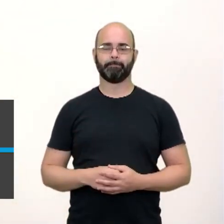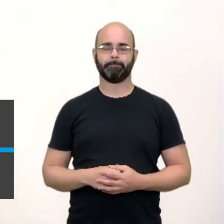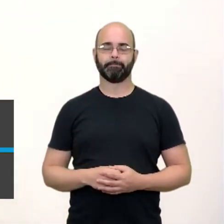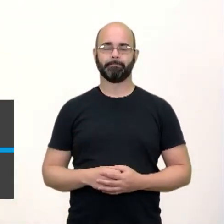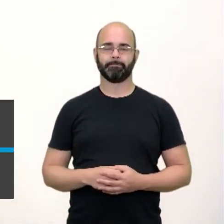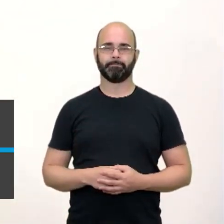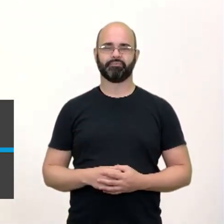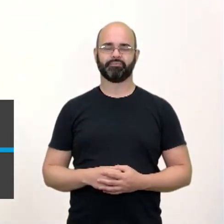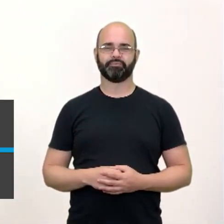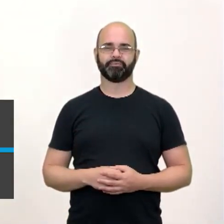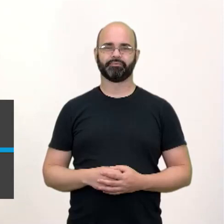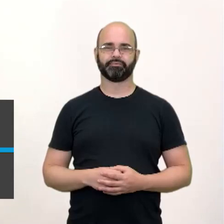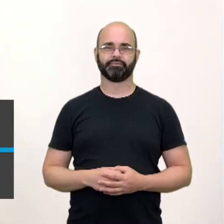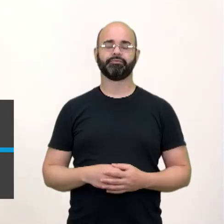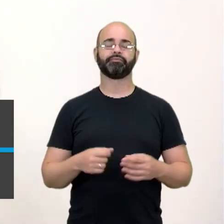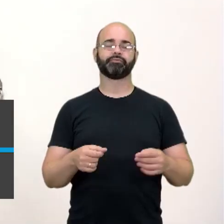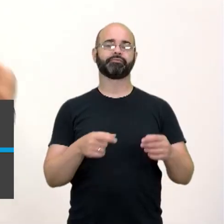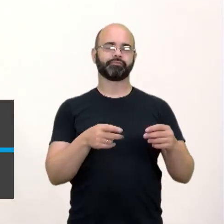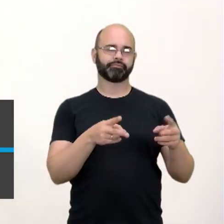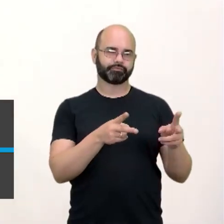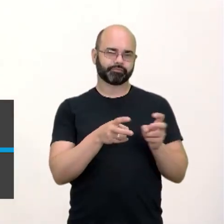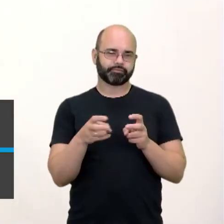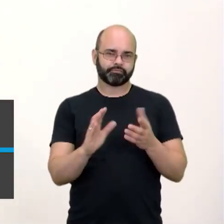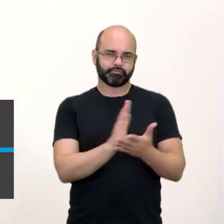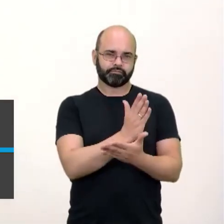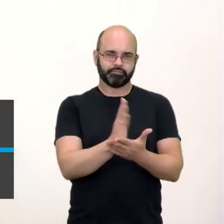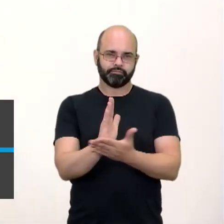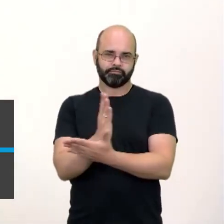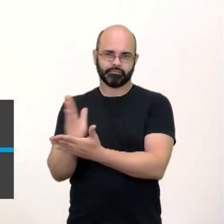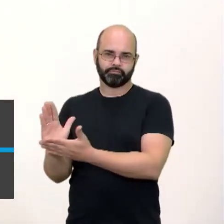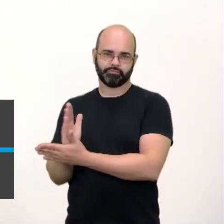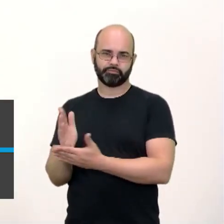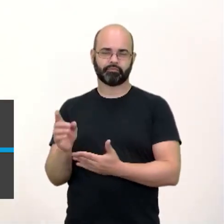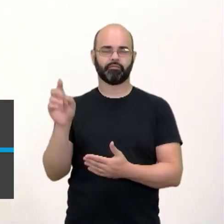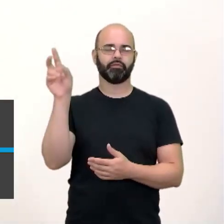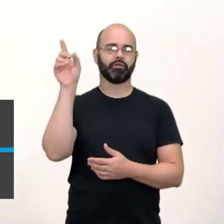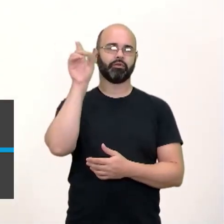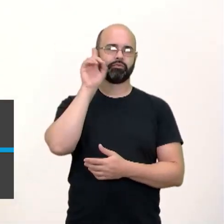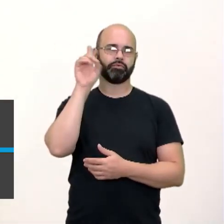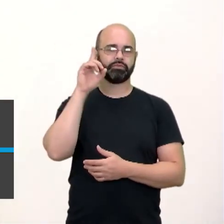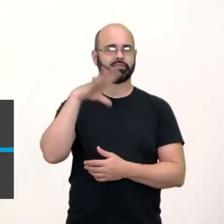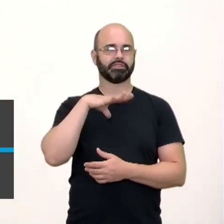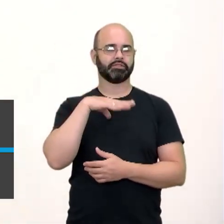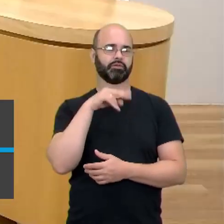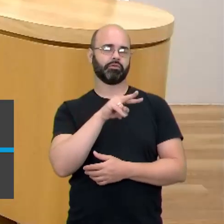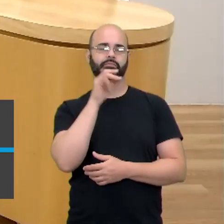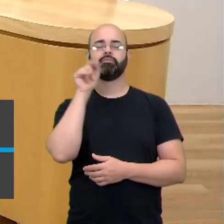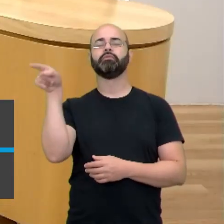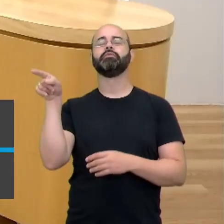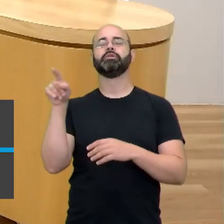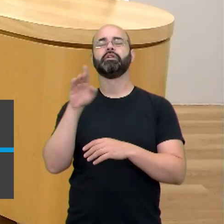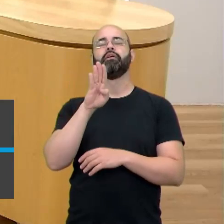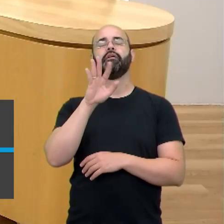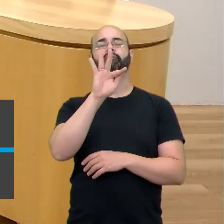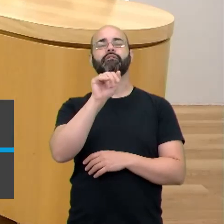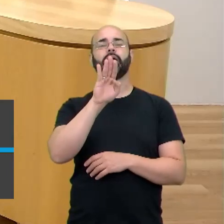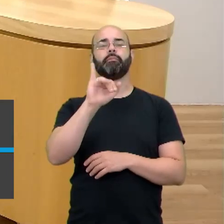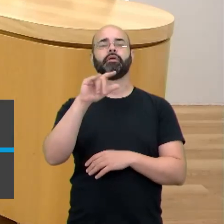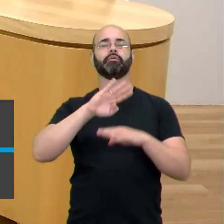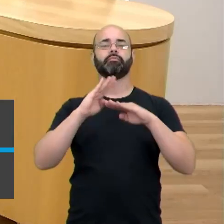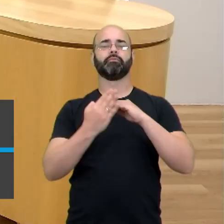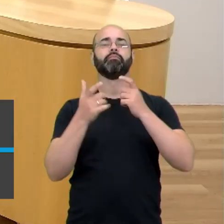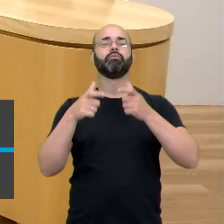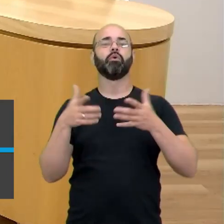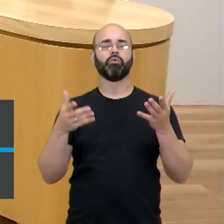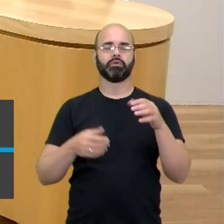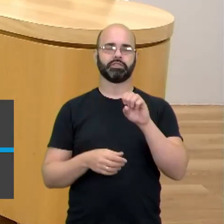de fragmentação, a gente assiste no dia a dia na nossa cidade. Que bairro que você mora, Fabi? Moro na cidade Ademar.